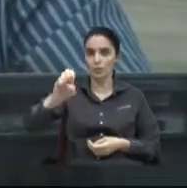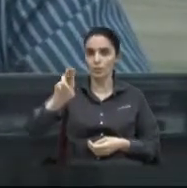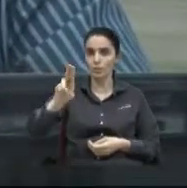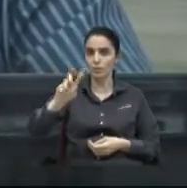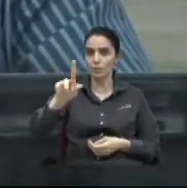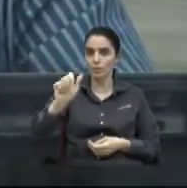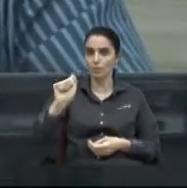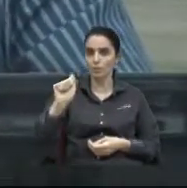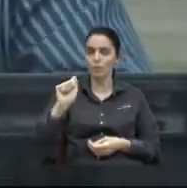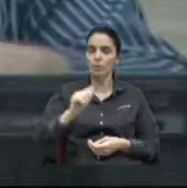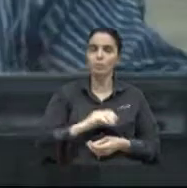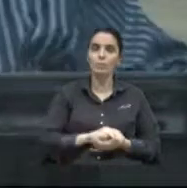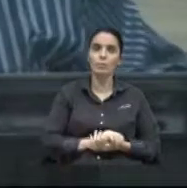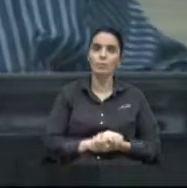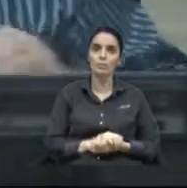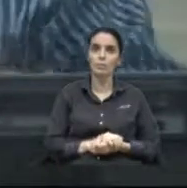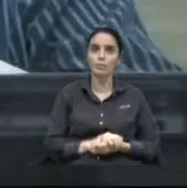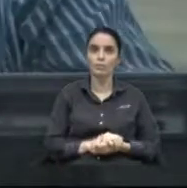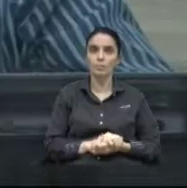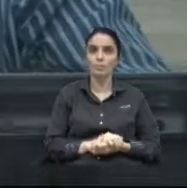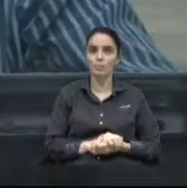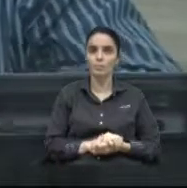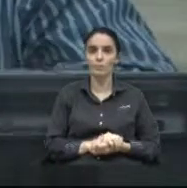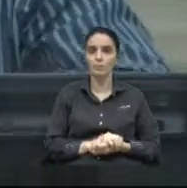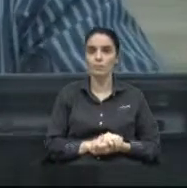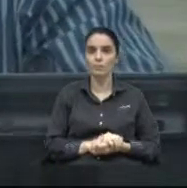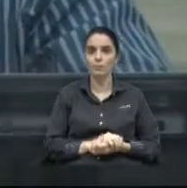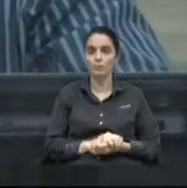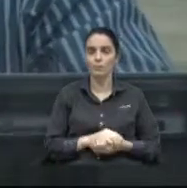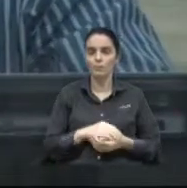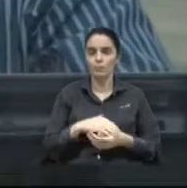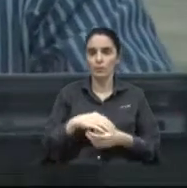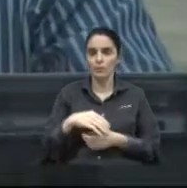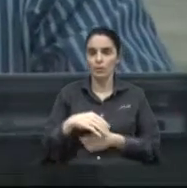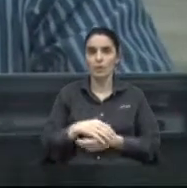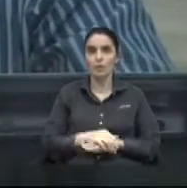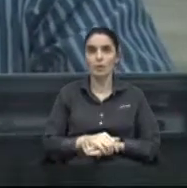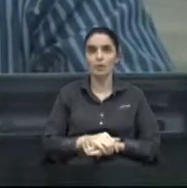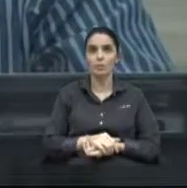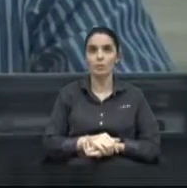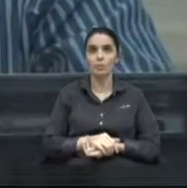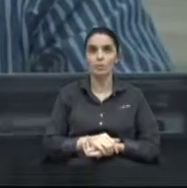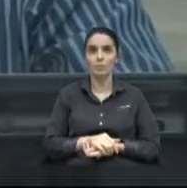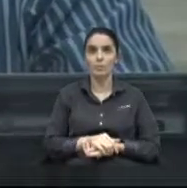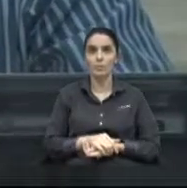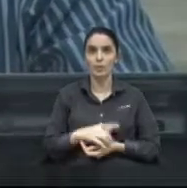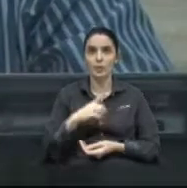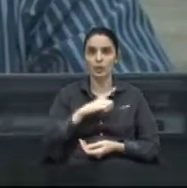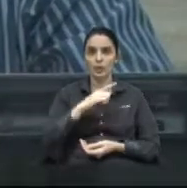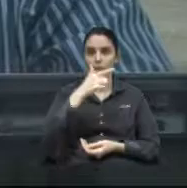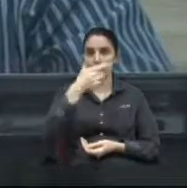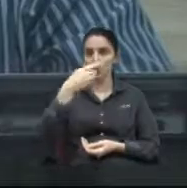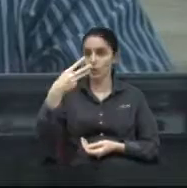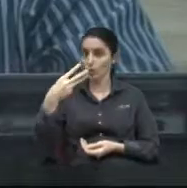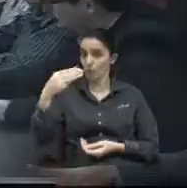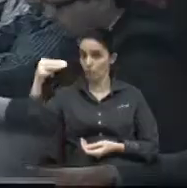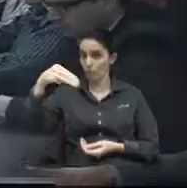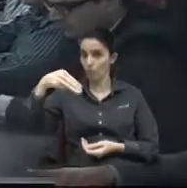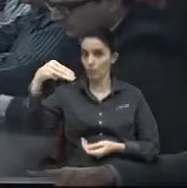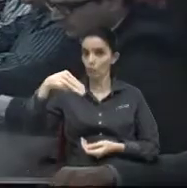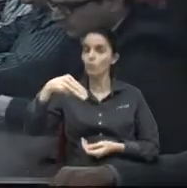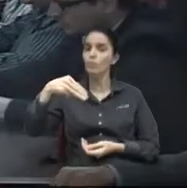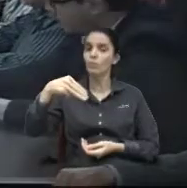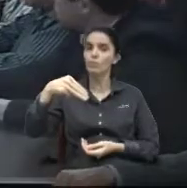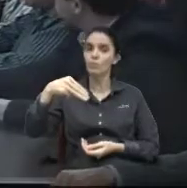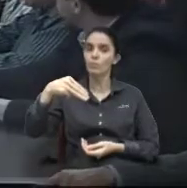Artigoso. Os oradores inscritos. Gente, nós temos 23 minutos,